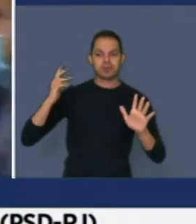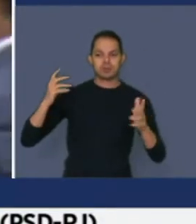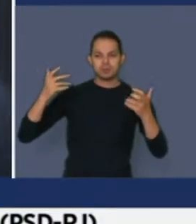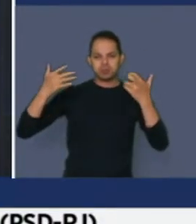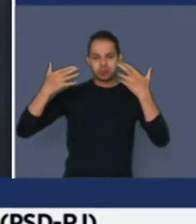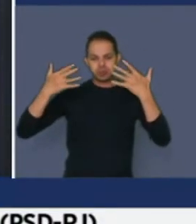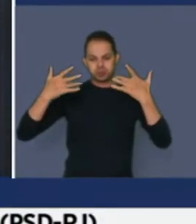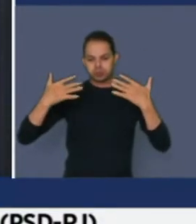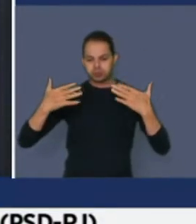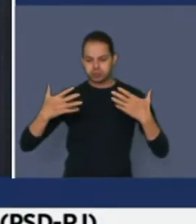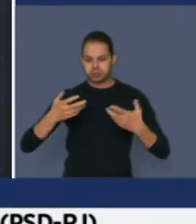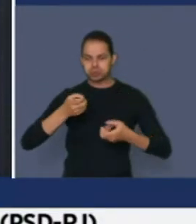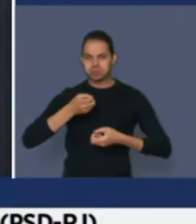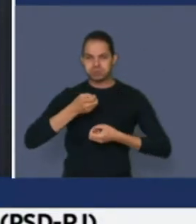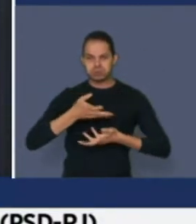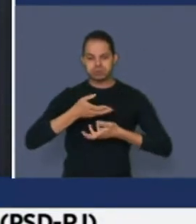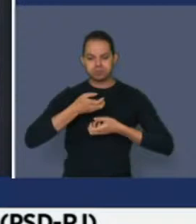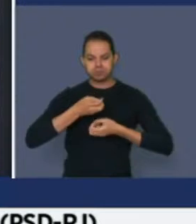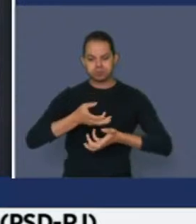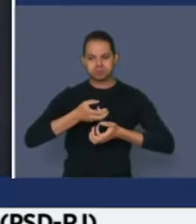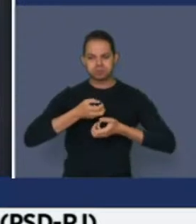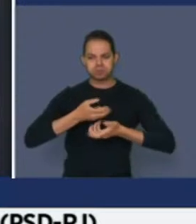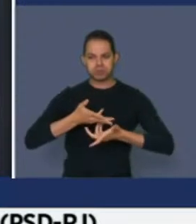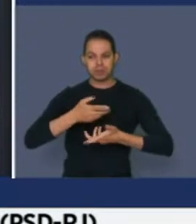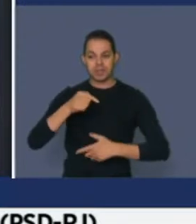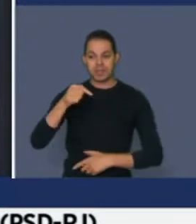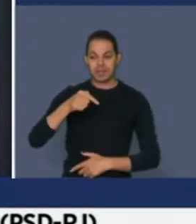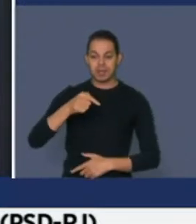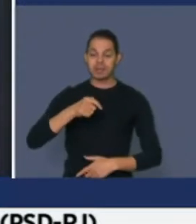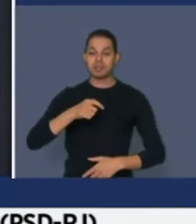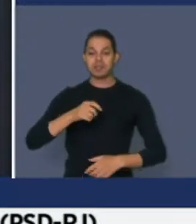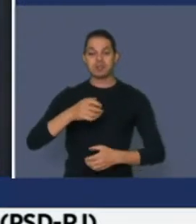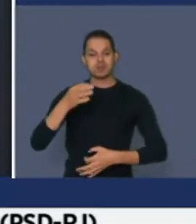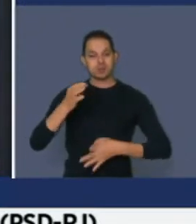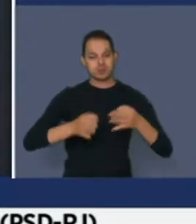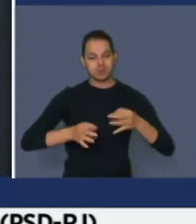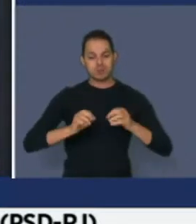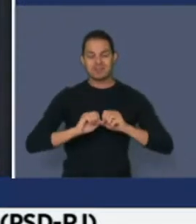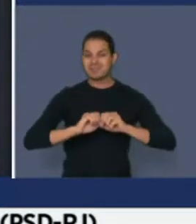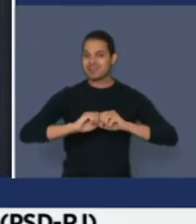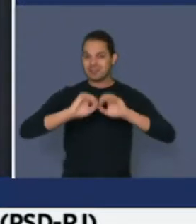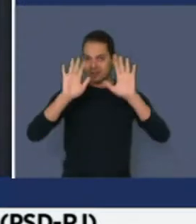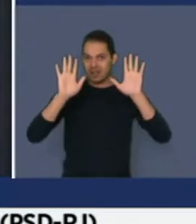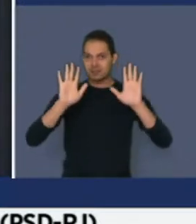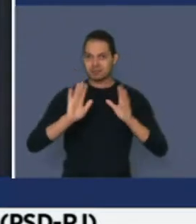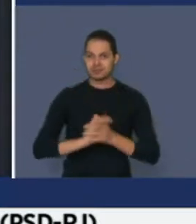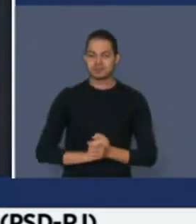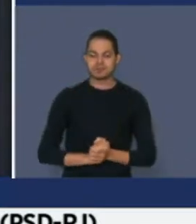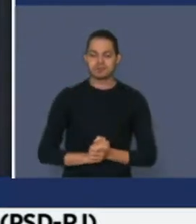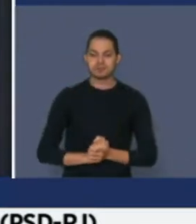processo fossem as mais justas e claras possíveis.